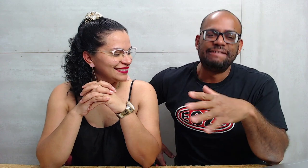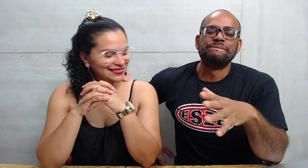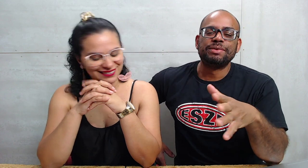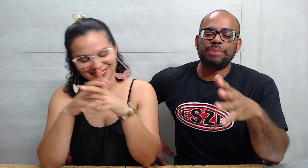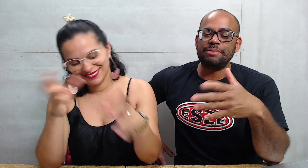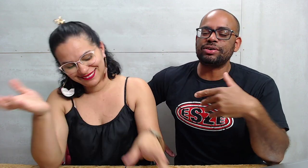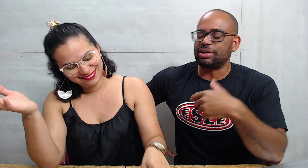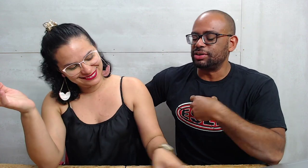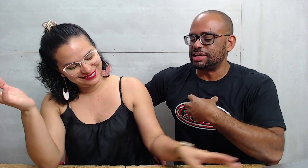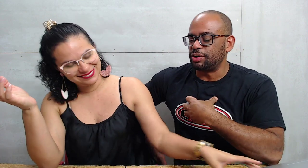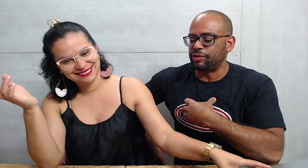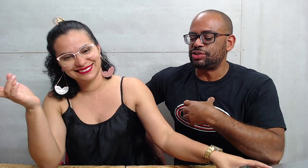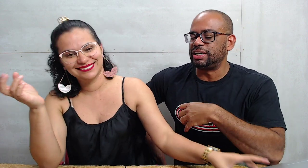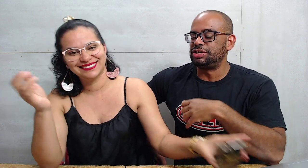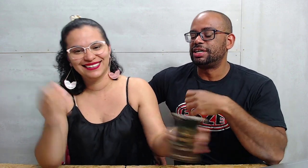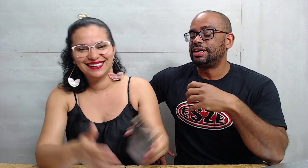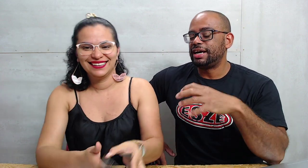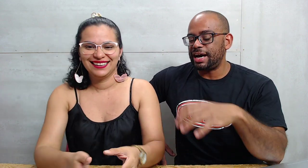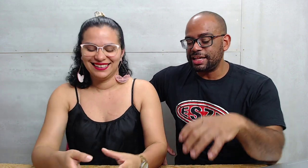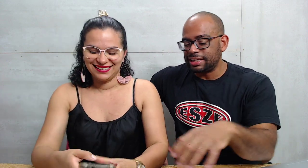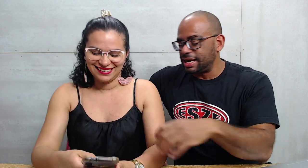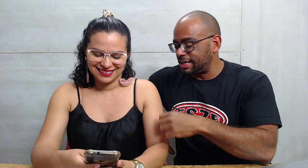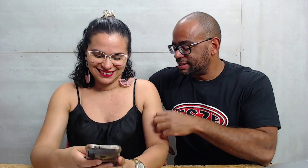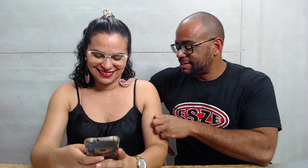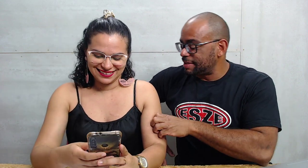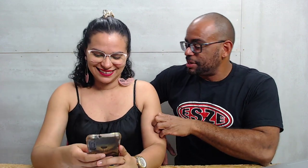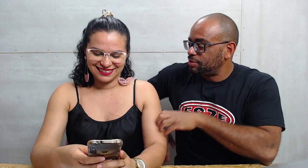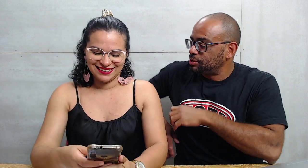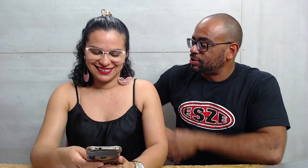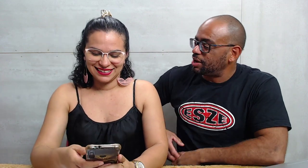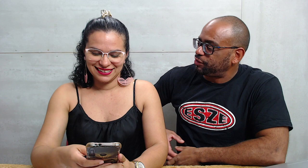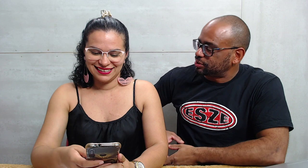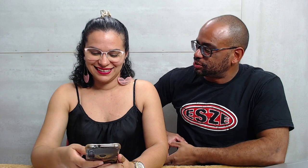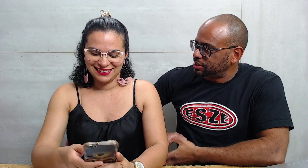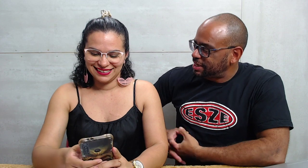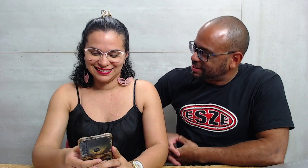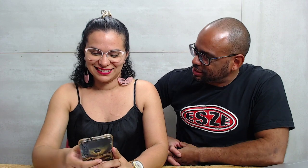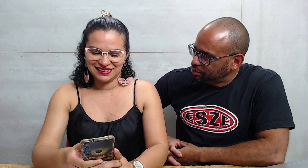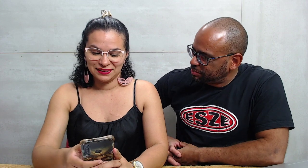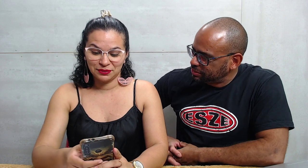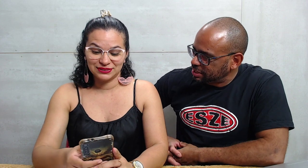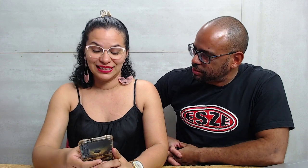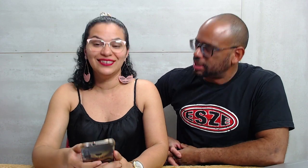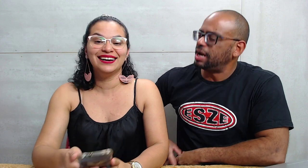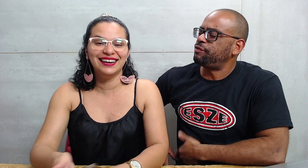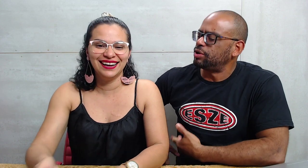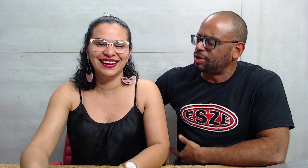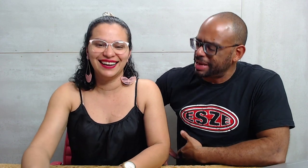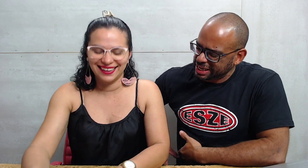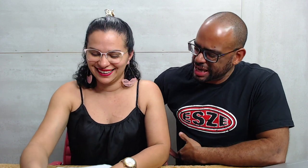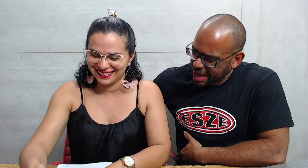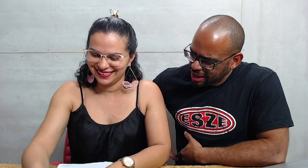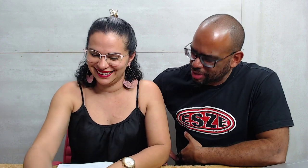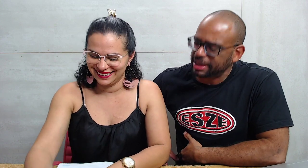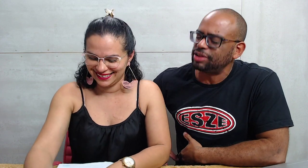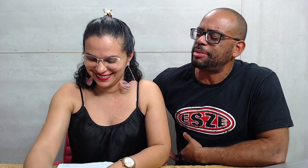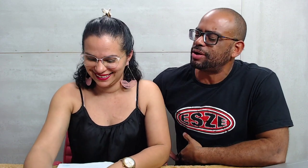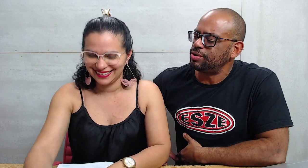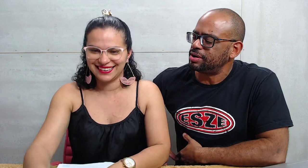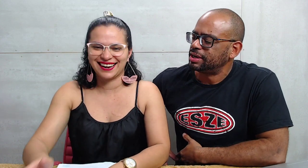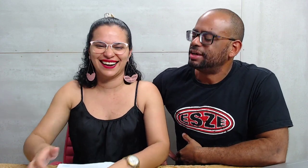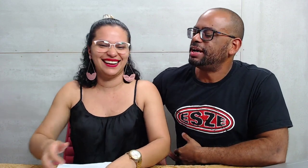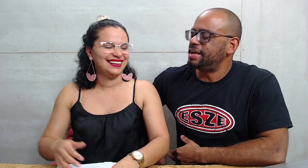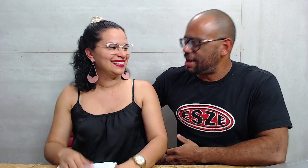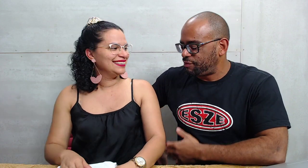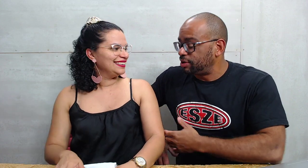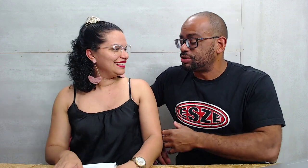aqui. Pra mim o que aconteceu foi o seguinte. Aí, Datena, sabia que o Bolsonaro falou que os jornalistas é tudo bundão? Aí ele falou, como é que é? Como é que é do